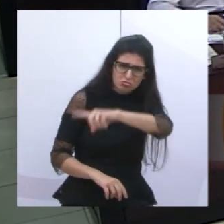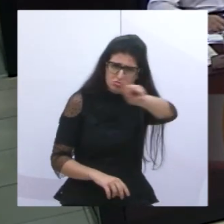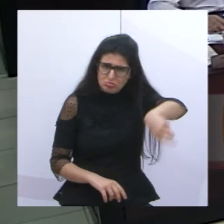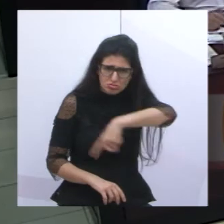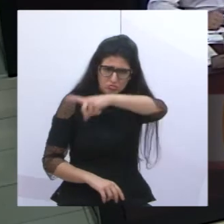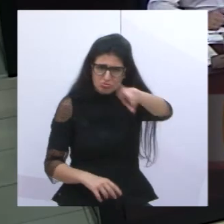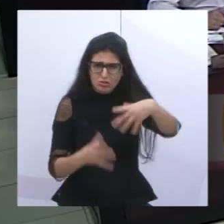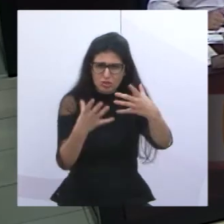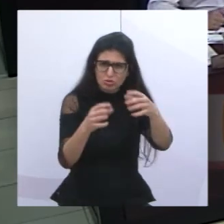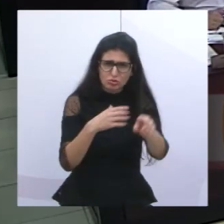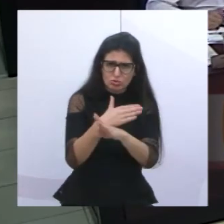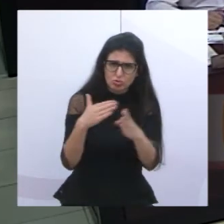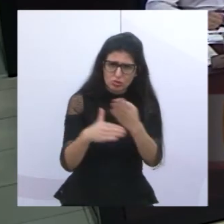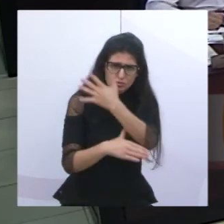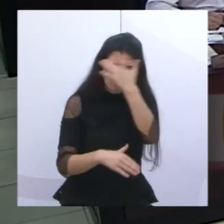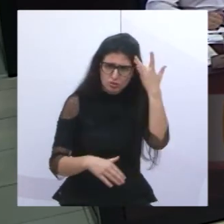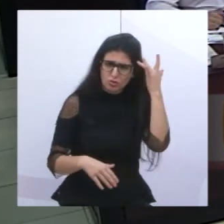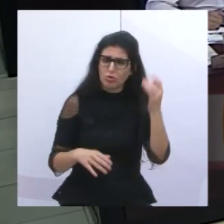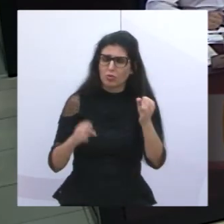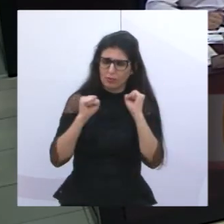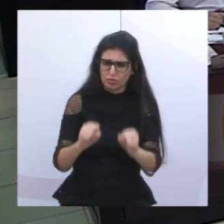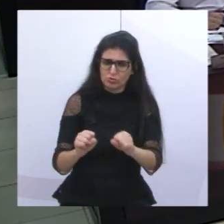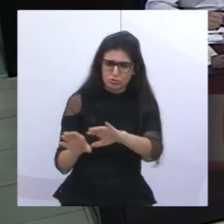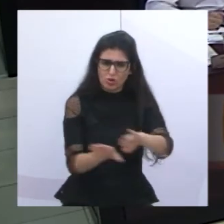queria dizer que sou contrário ao veto.